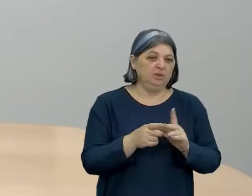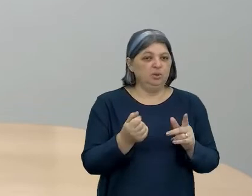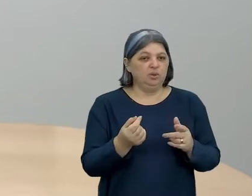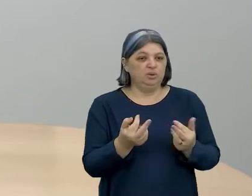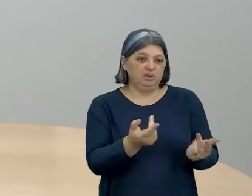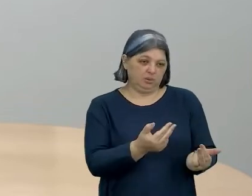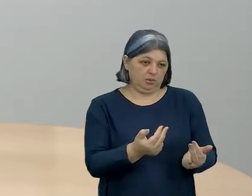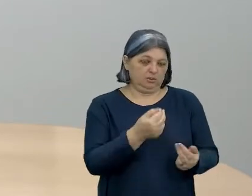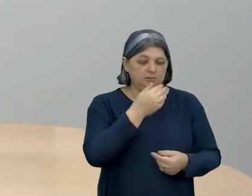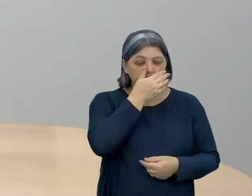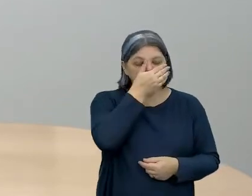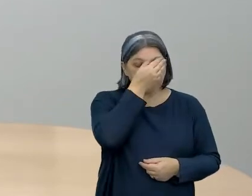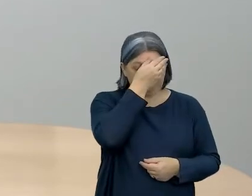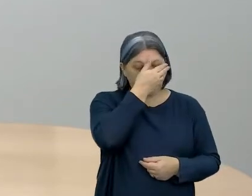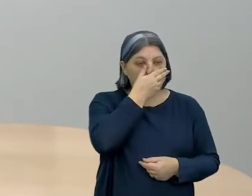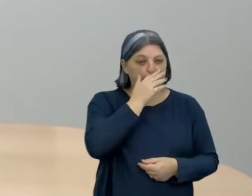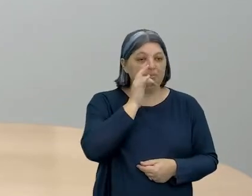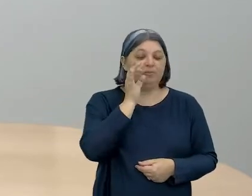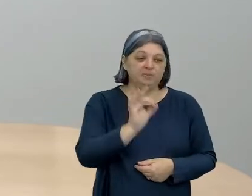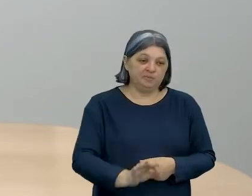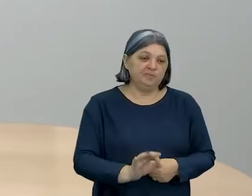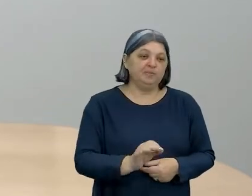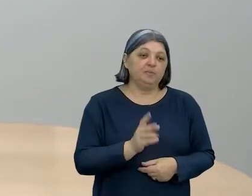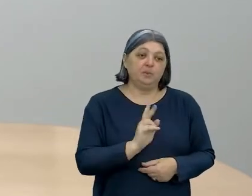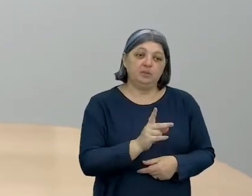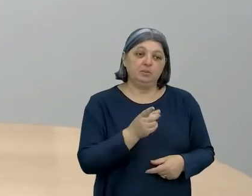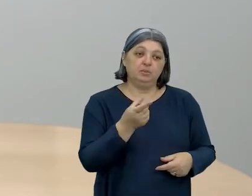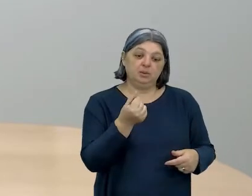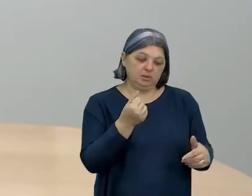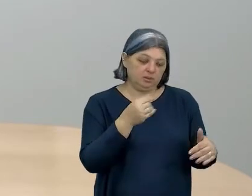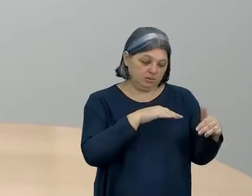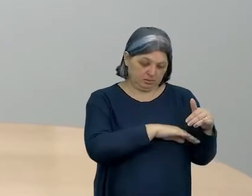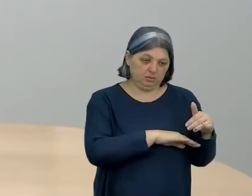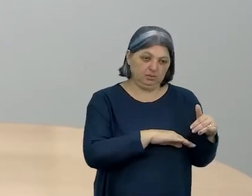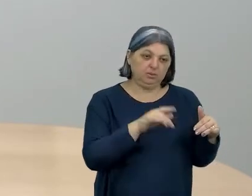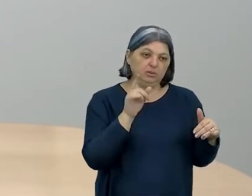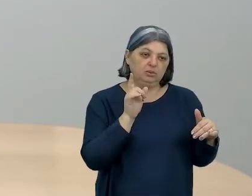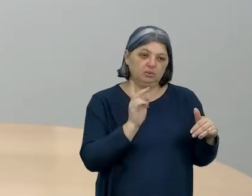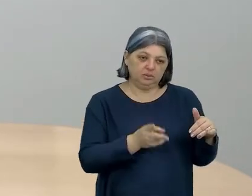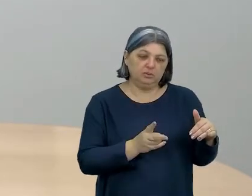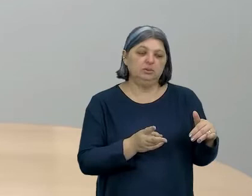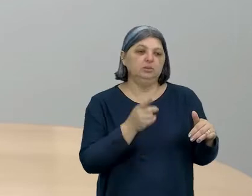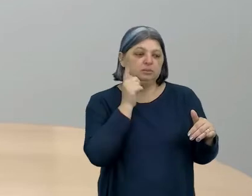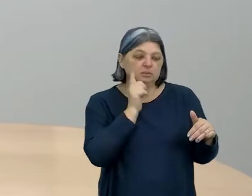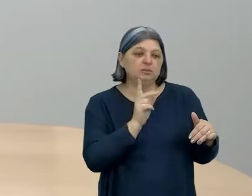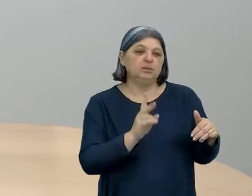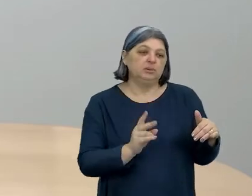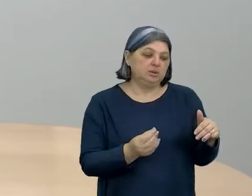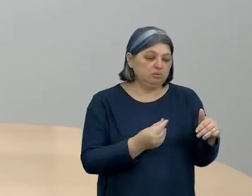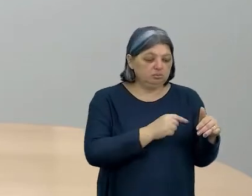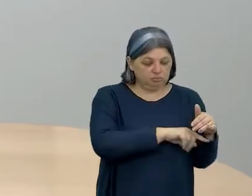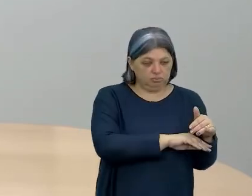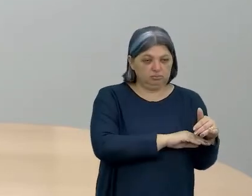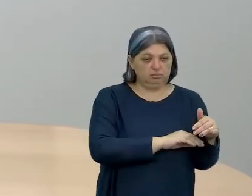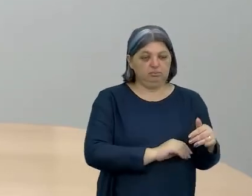mesma proporção. Mas seria ideal a gente conseguir guardar mais e sempre mais aí do que a gente